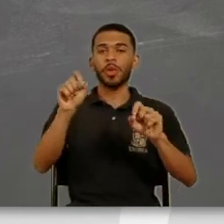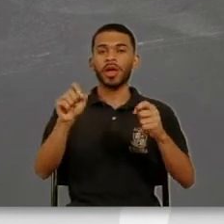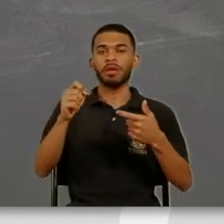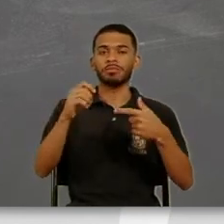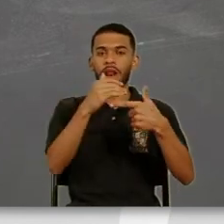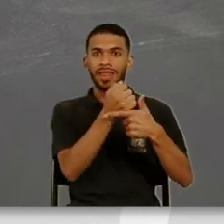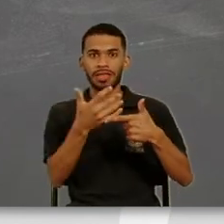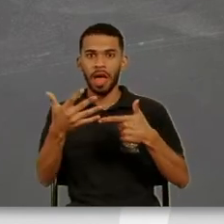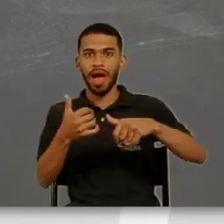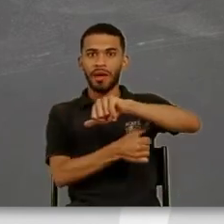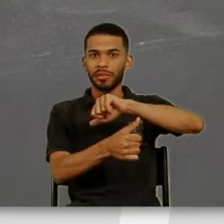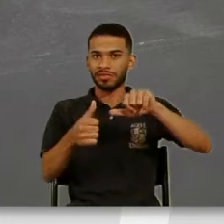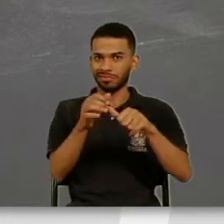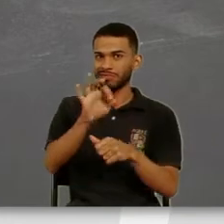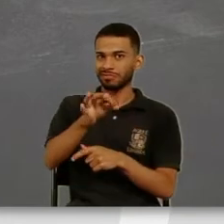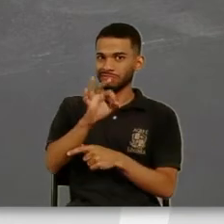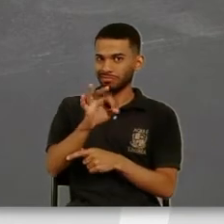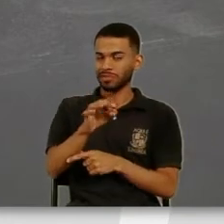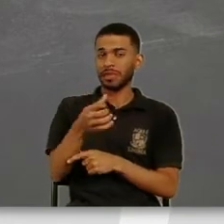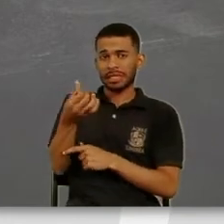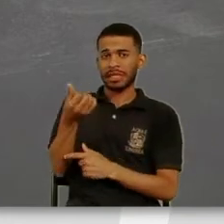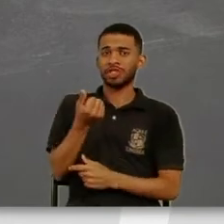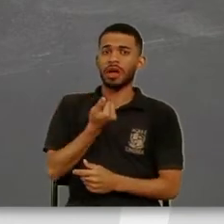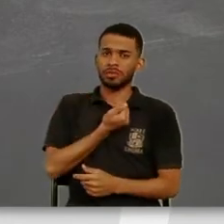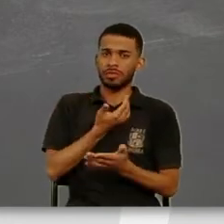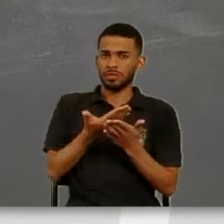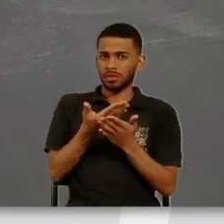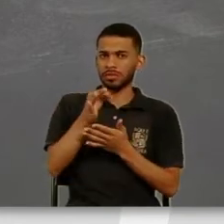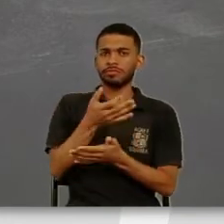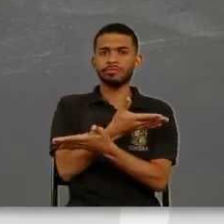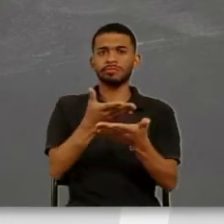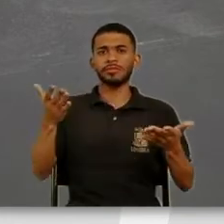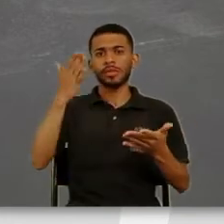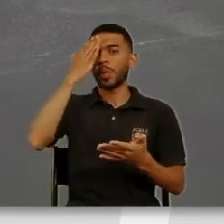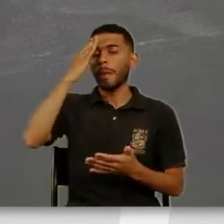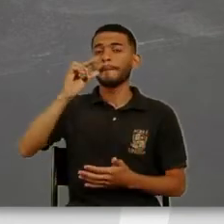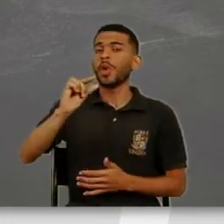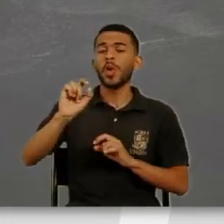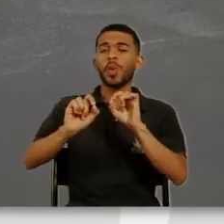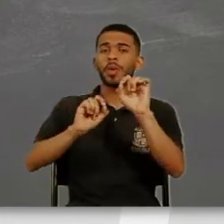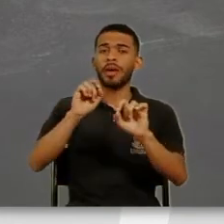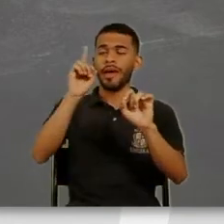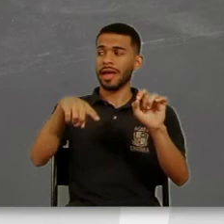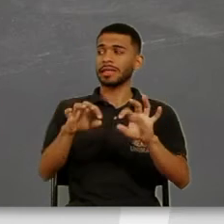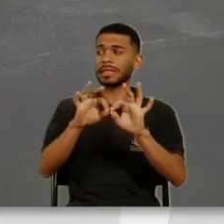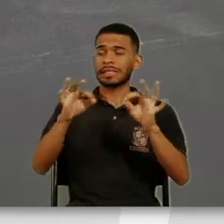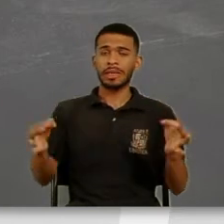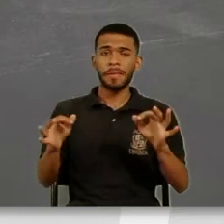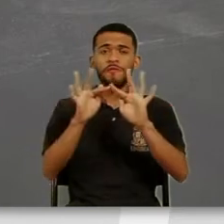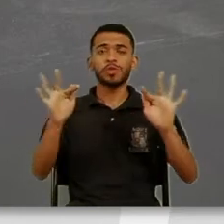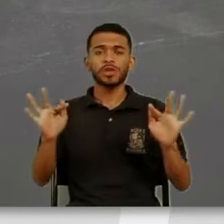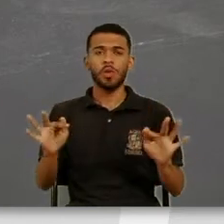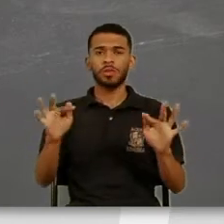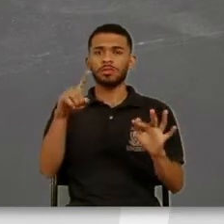ou transformações lineares. Nessa sexta aula, vocês vão entender um pouco que nada mais é do que uma função, algo que